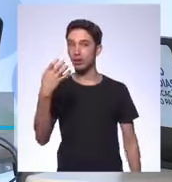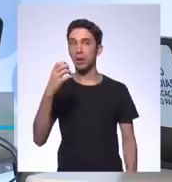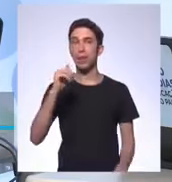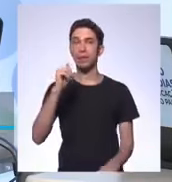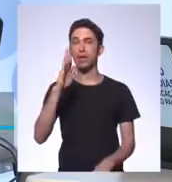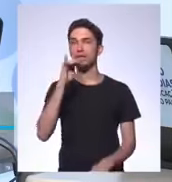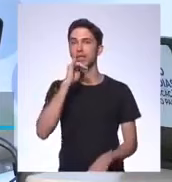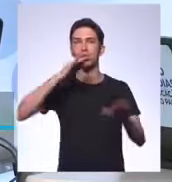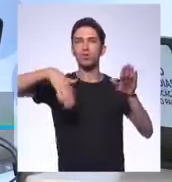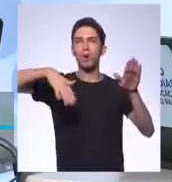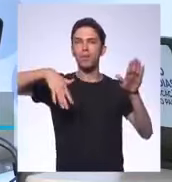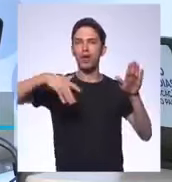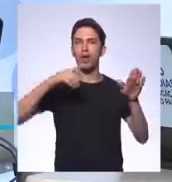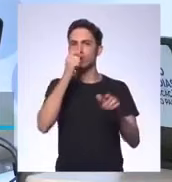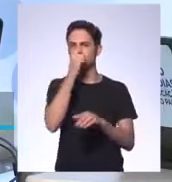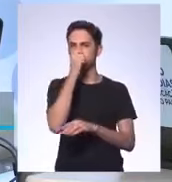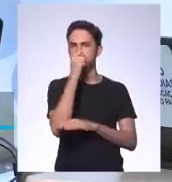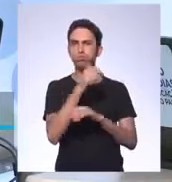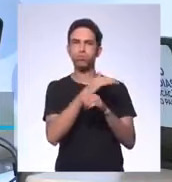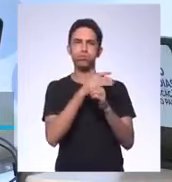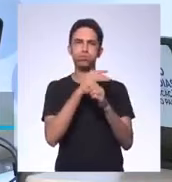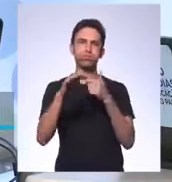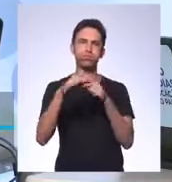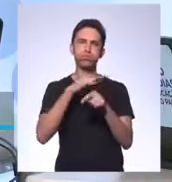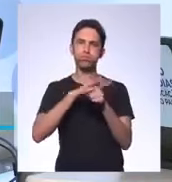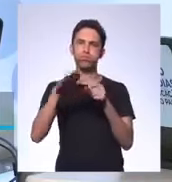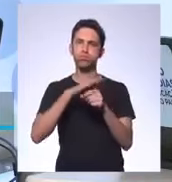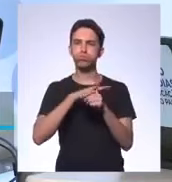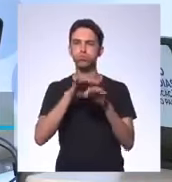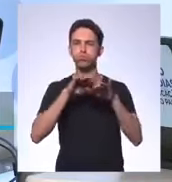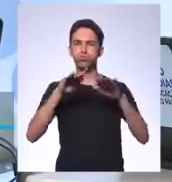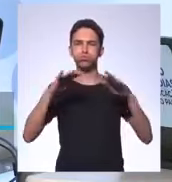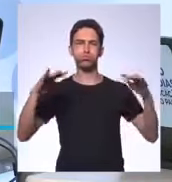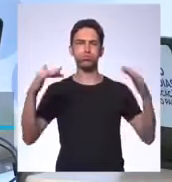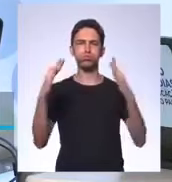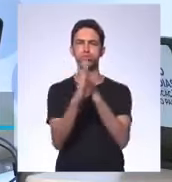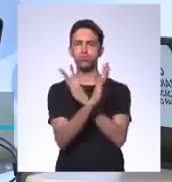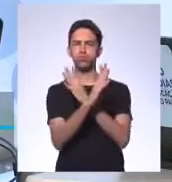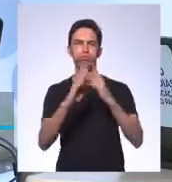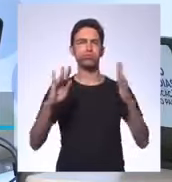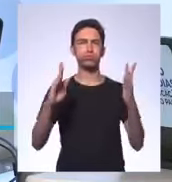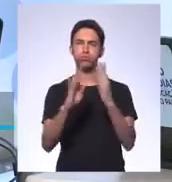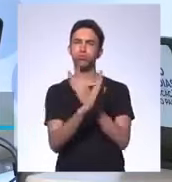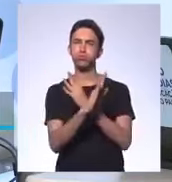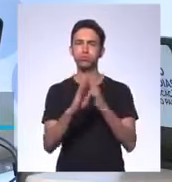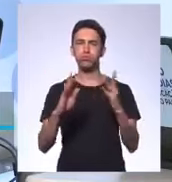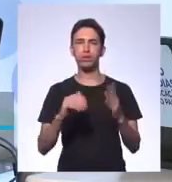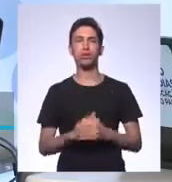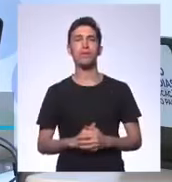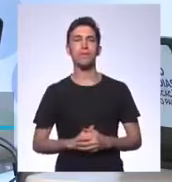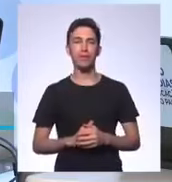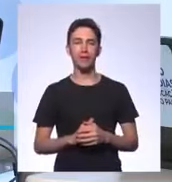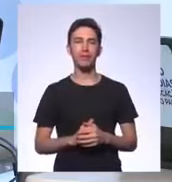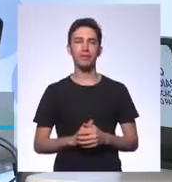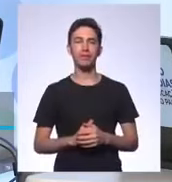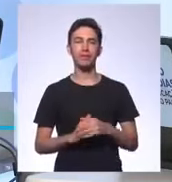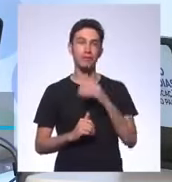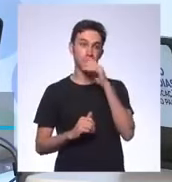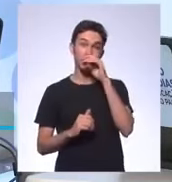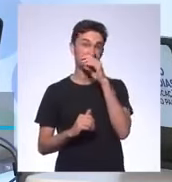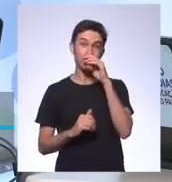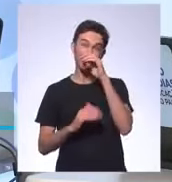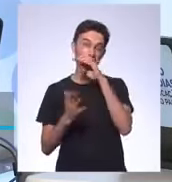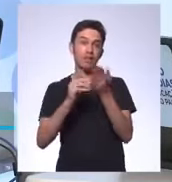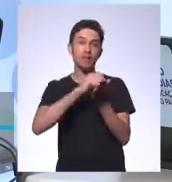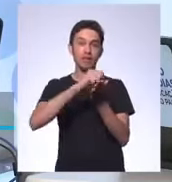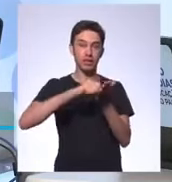uma praia lotada, certo? Que foi mais ou menos o que a gente começou a falar, ok? Então, vamos lá. Escrevendo a notícia